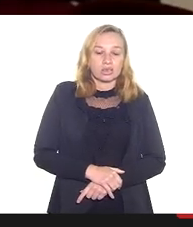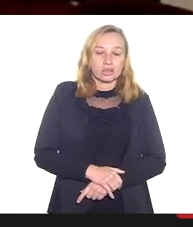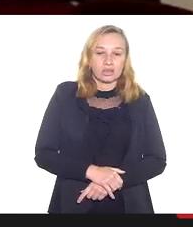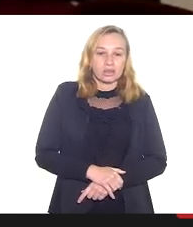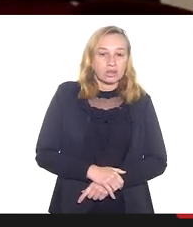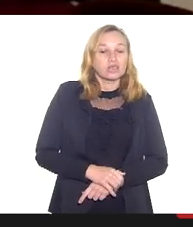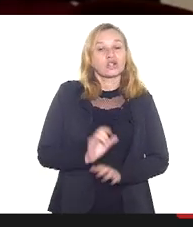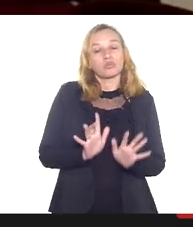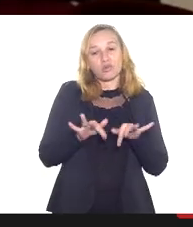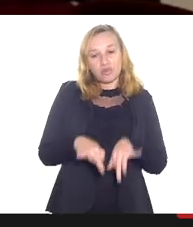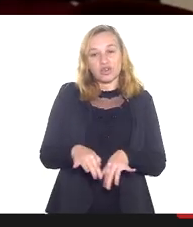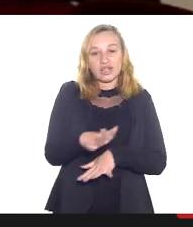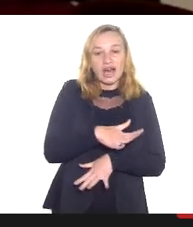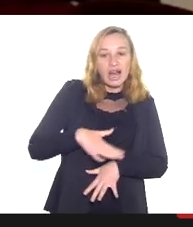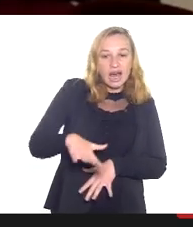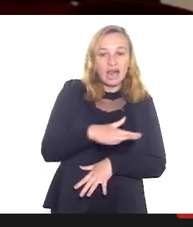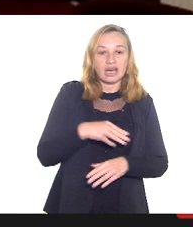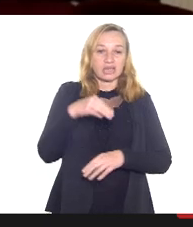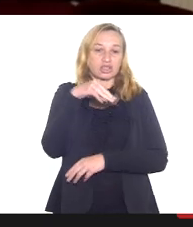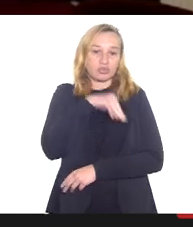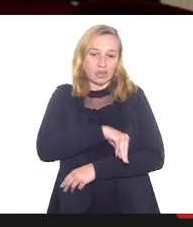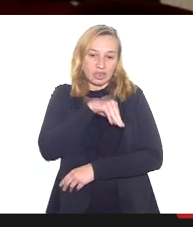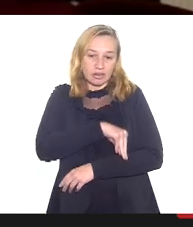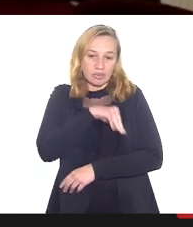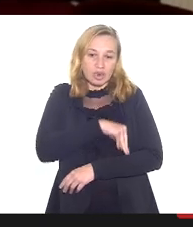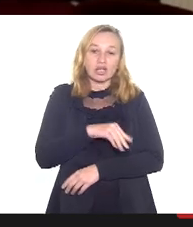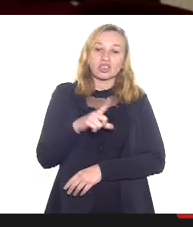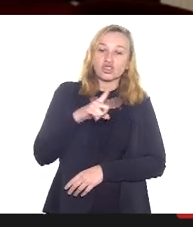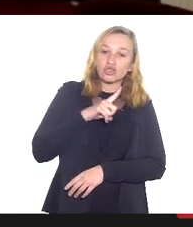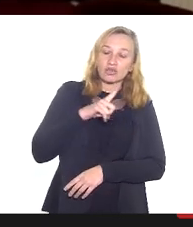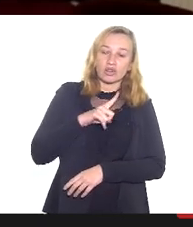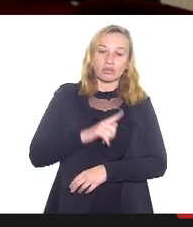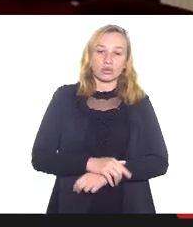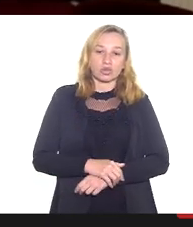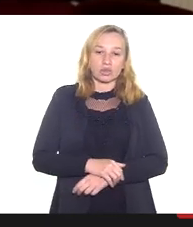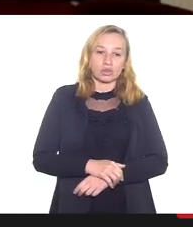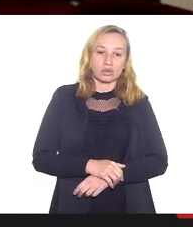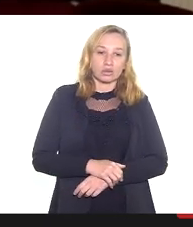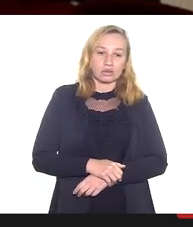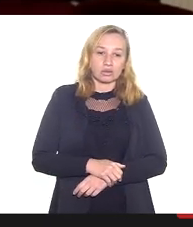E, por fim, na área de matemática, nós tivemos